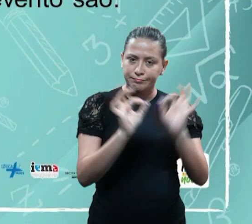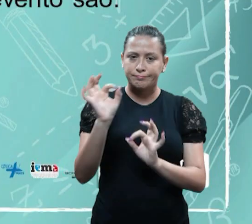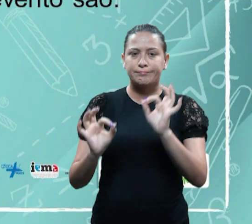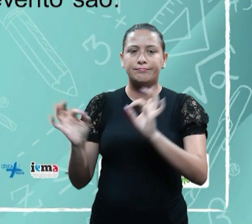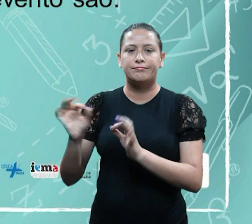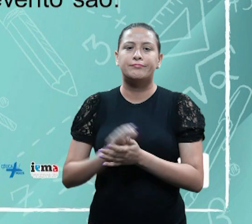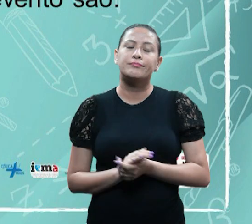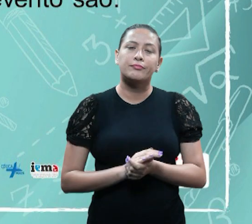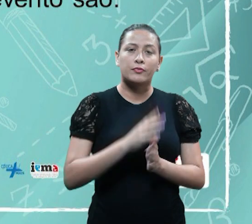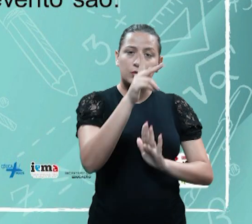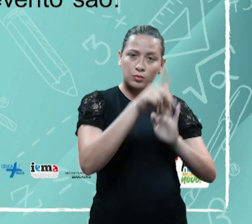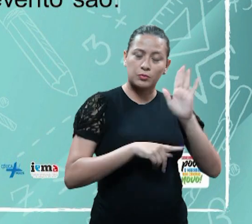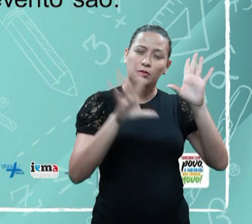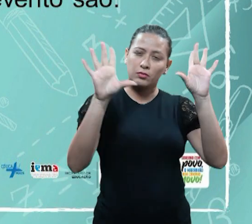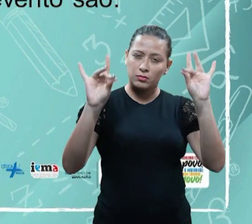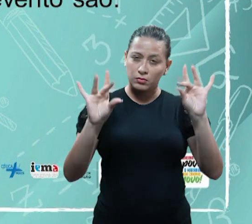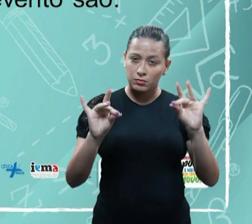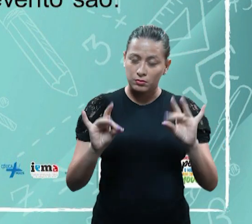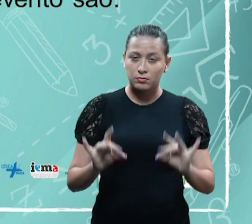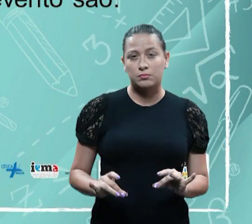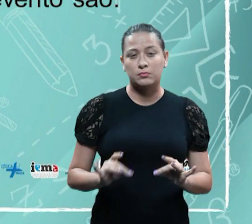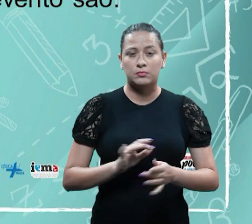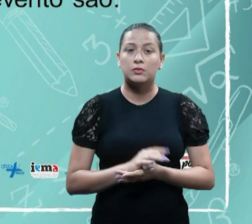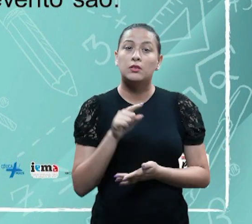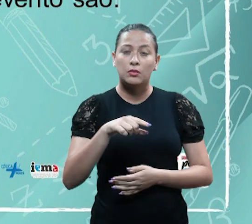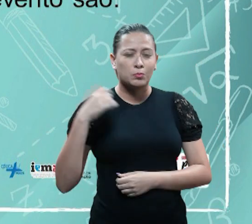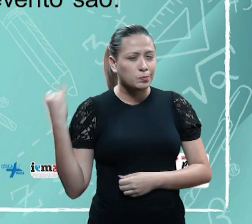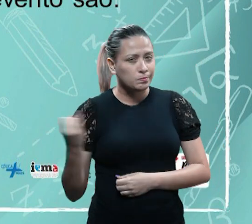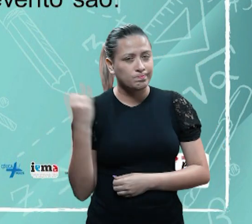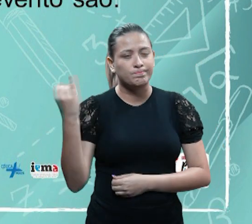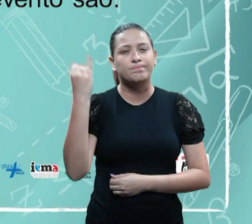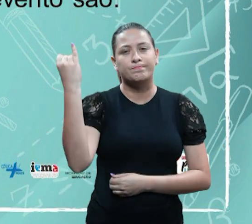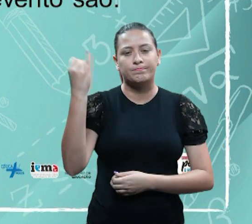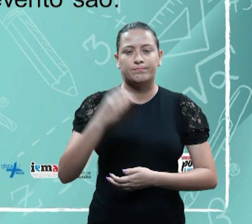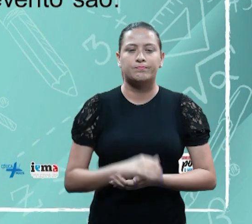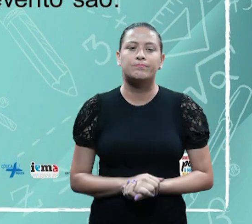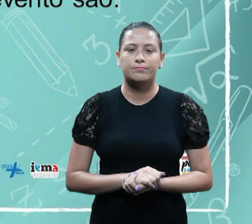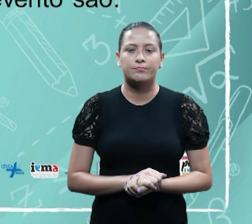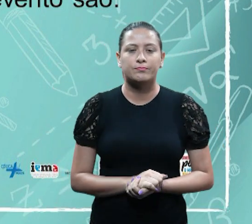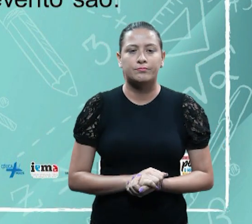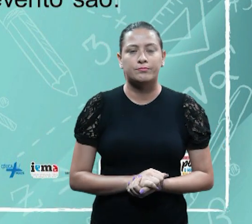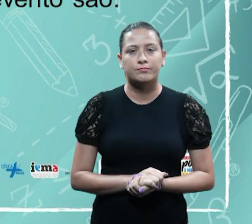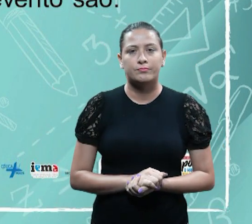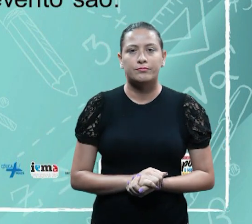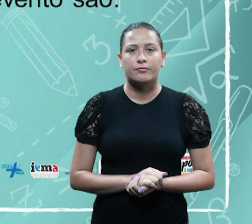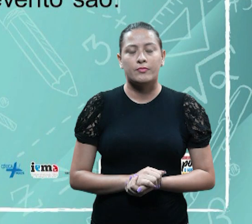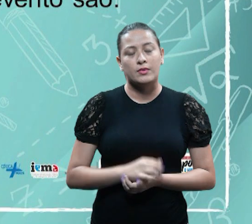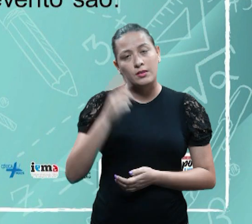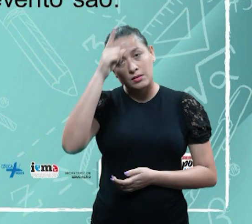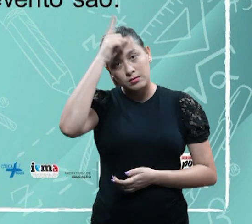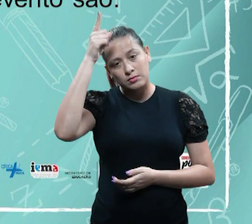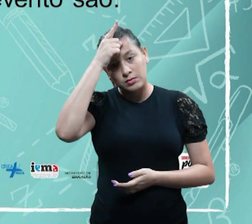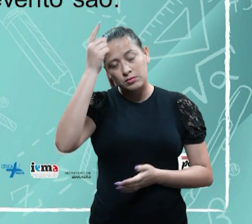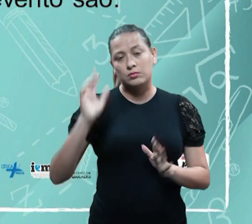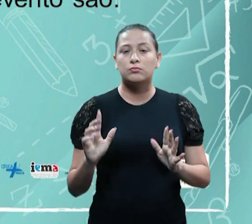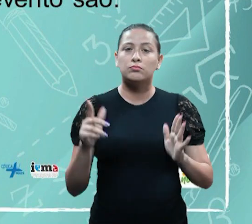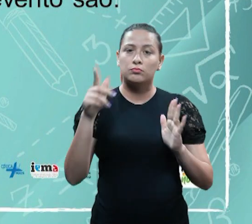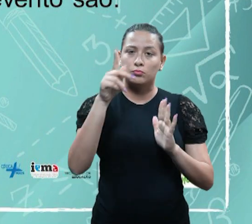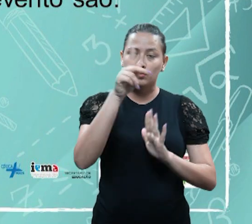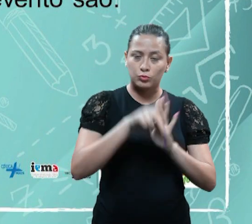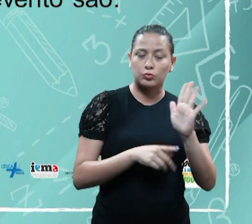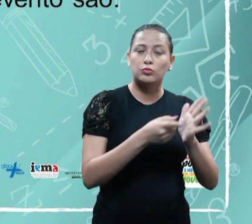E o detalhamento do projeto, né? Esse é um item importantíssimo, que é a elaboração do pré-projeto para a organização do evento.